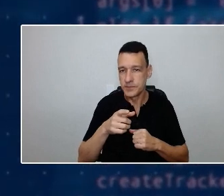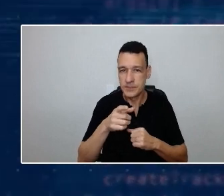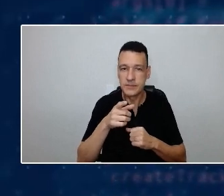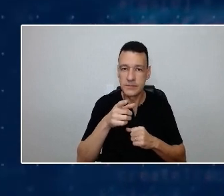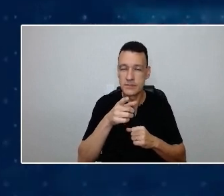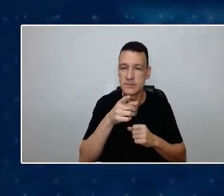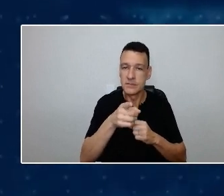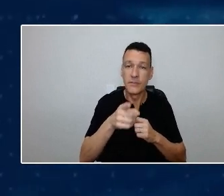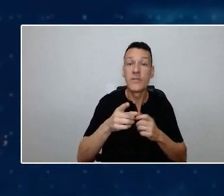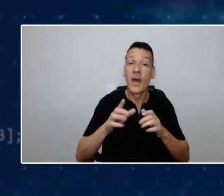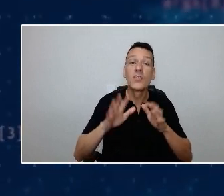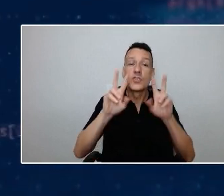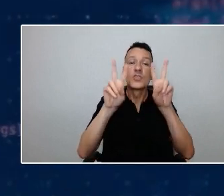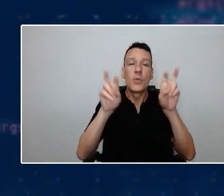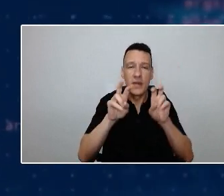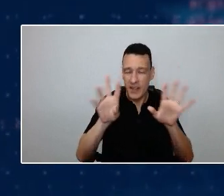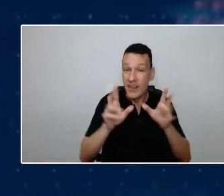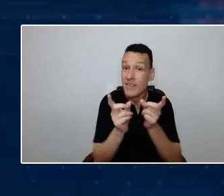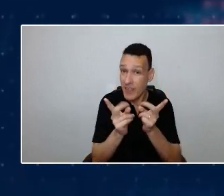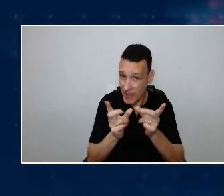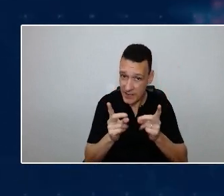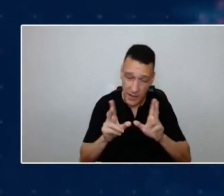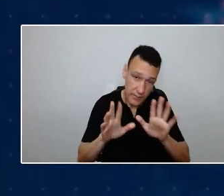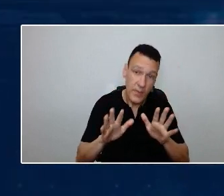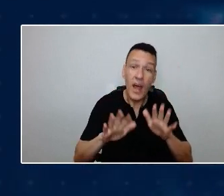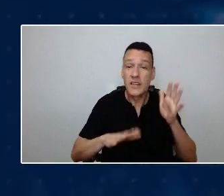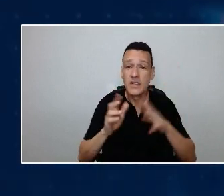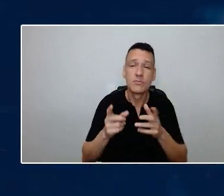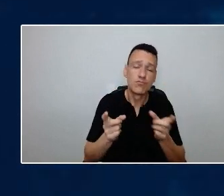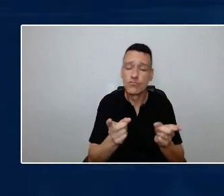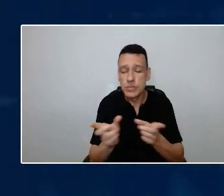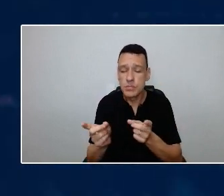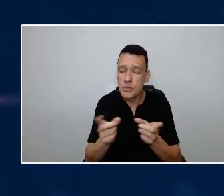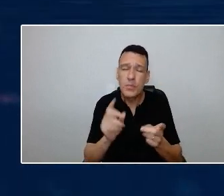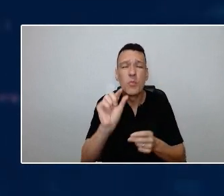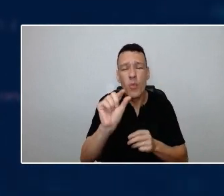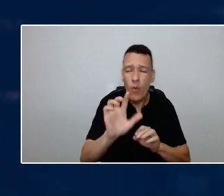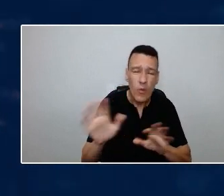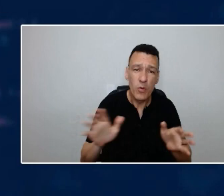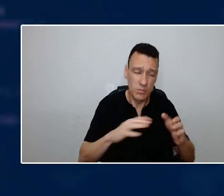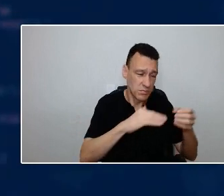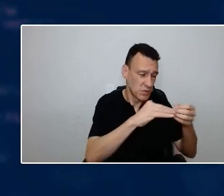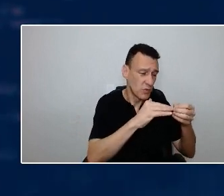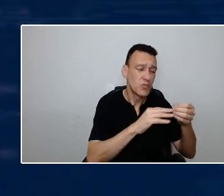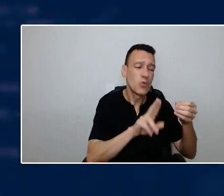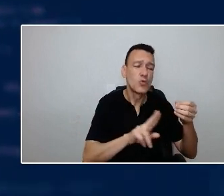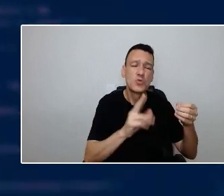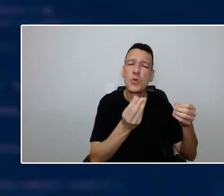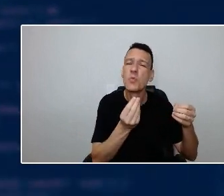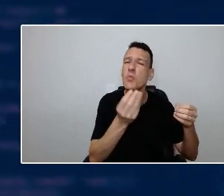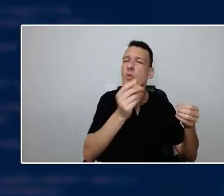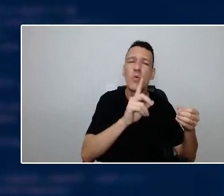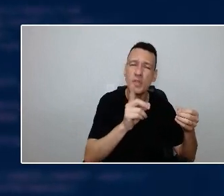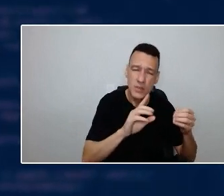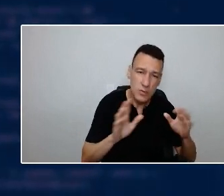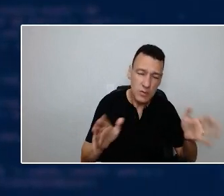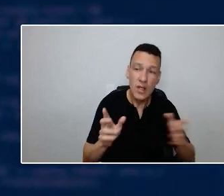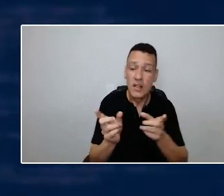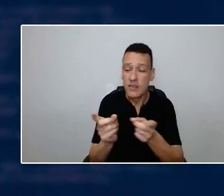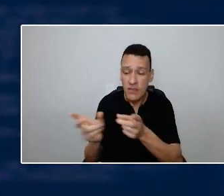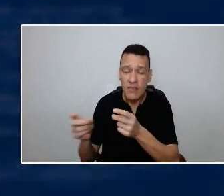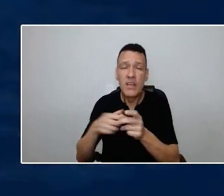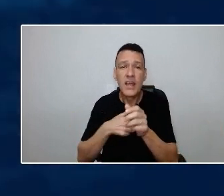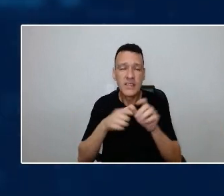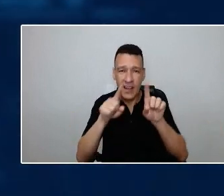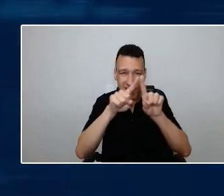vendendo muito pouquinho usando nada do seu servidor nada do seu processo de de acompanhamento de vendas do cliente né das dashes de lançamentos e